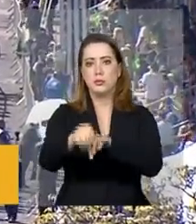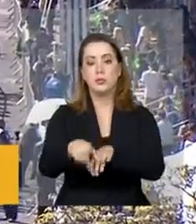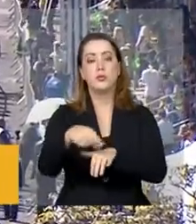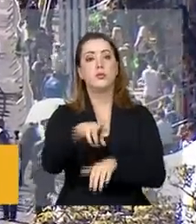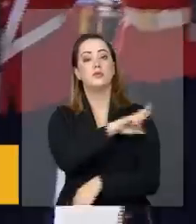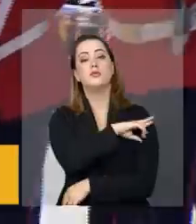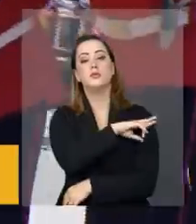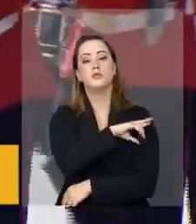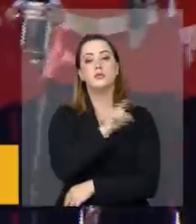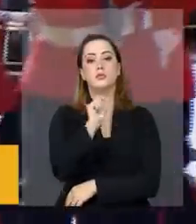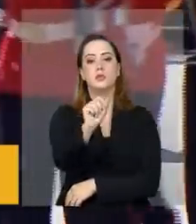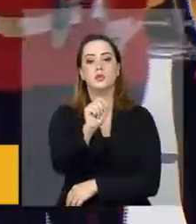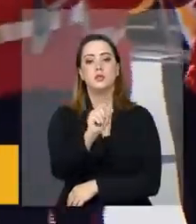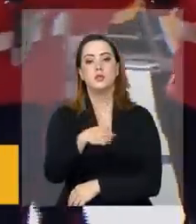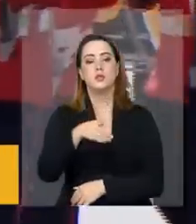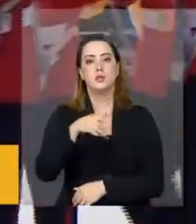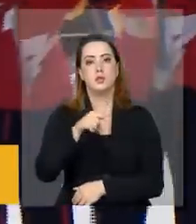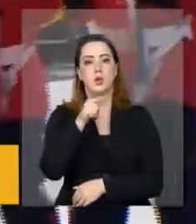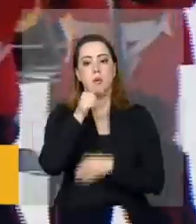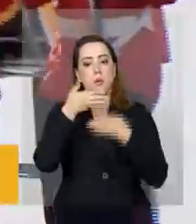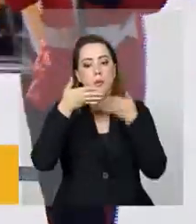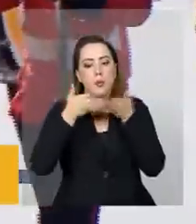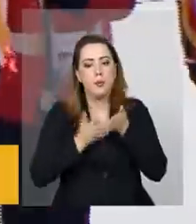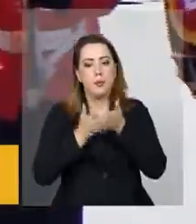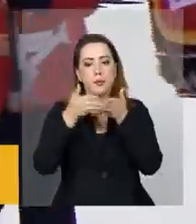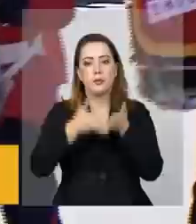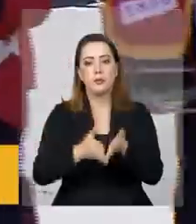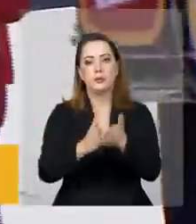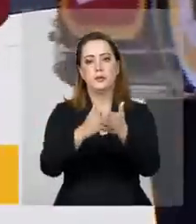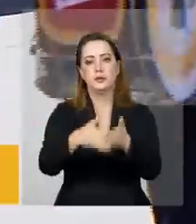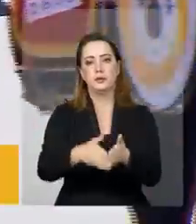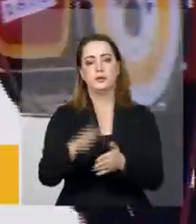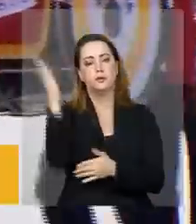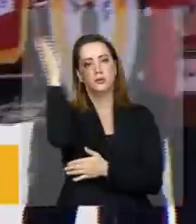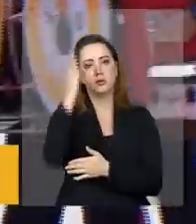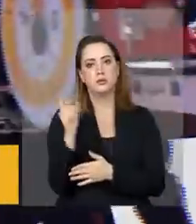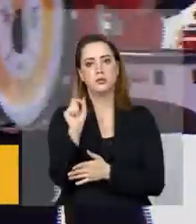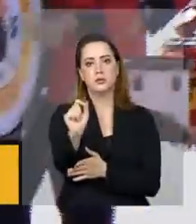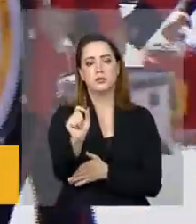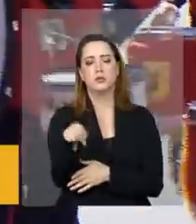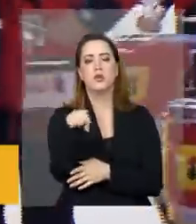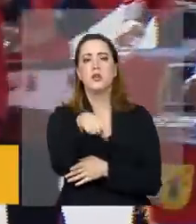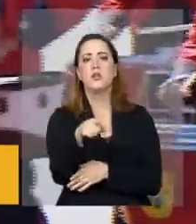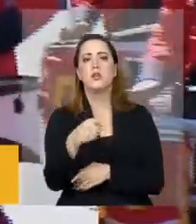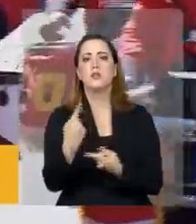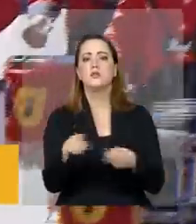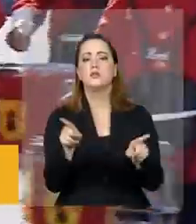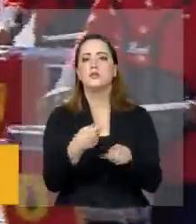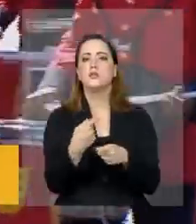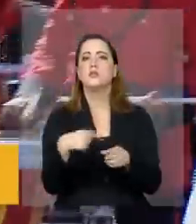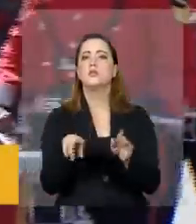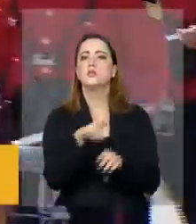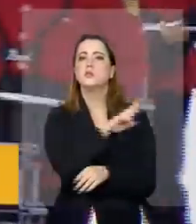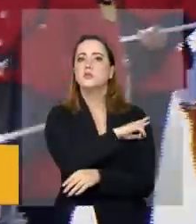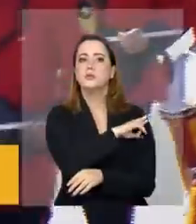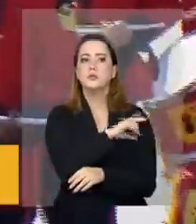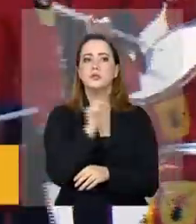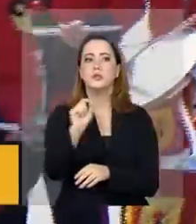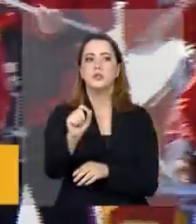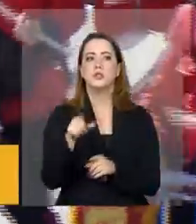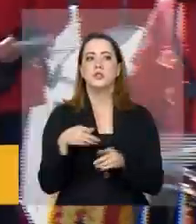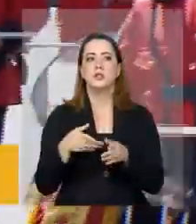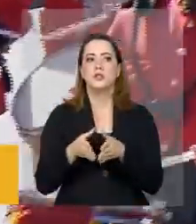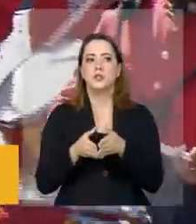então a Marinha do Brasil. Essa banda, ela tem como característica, instrumento característico,